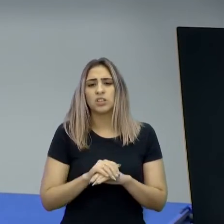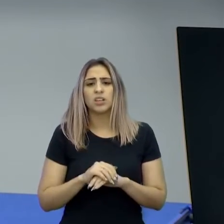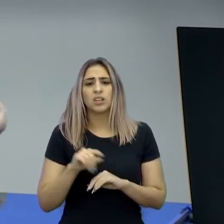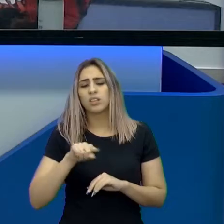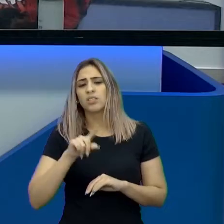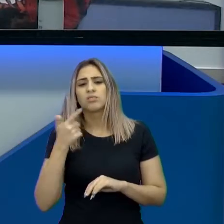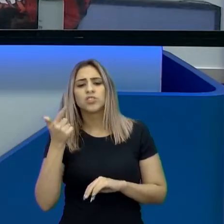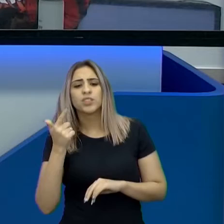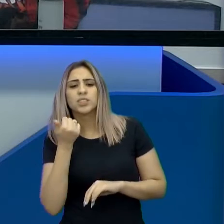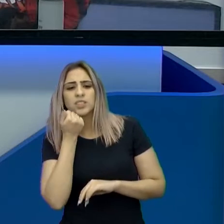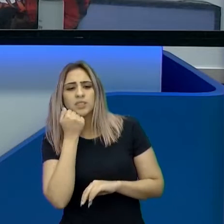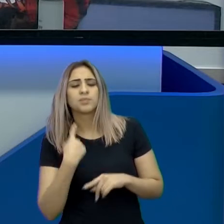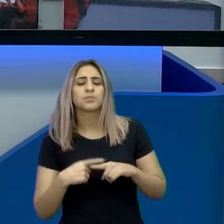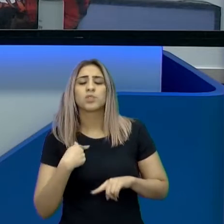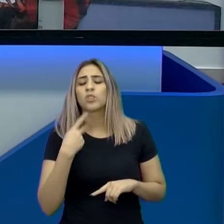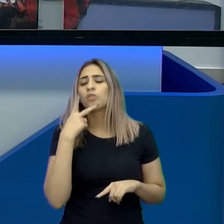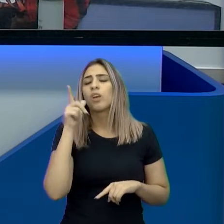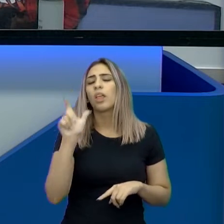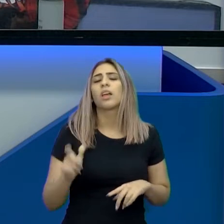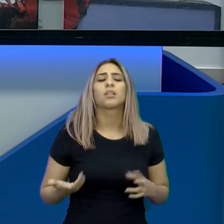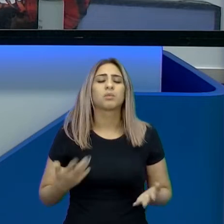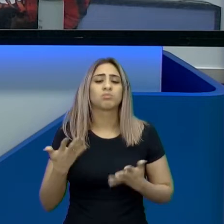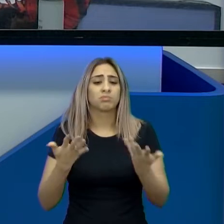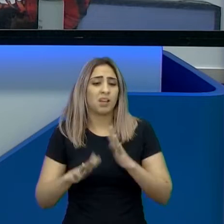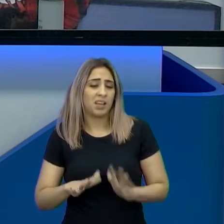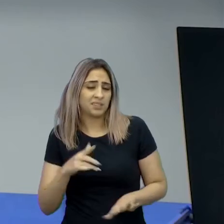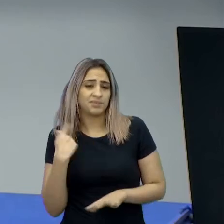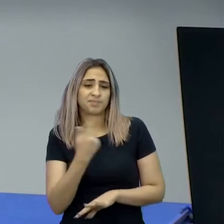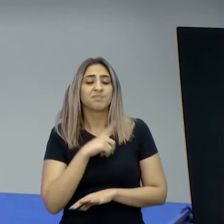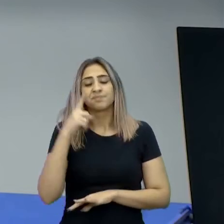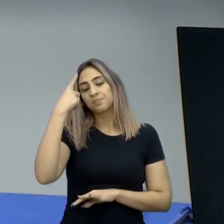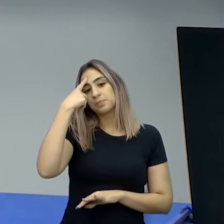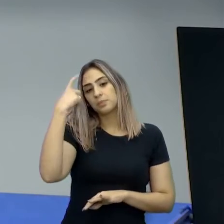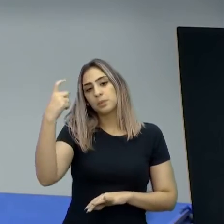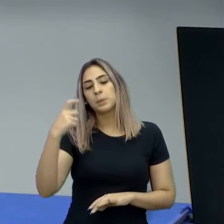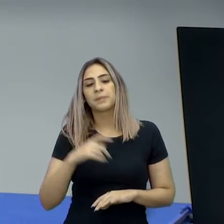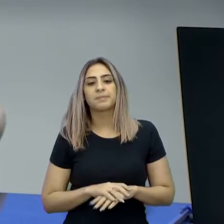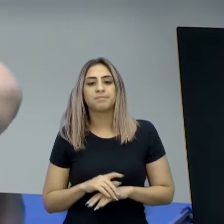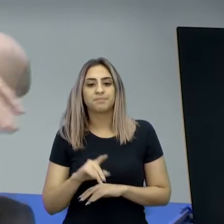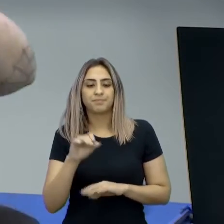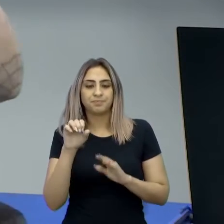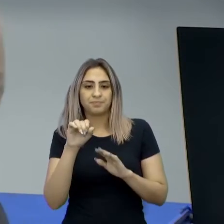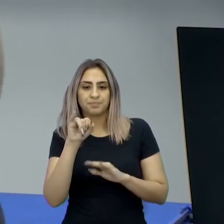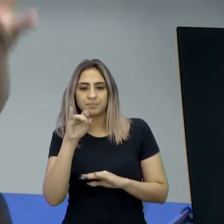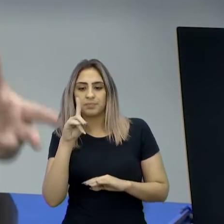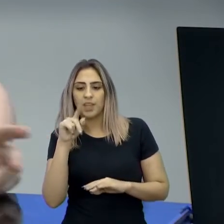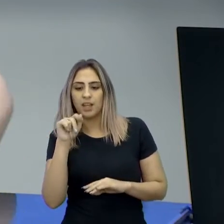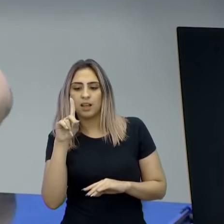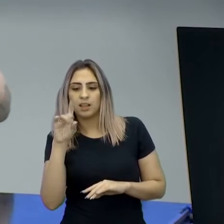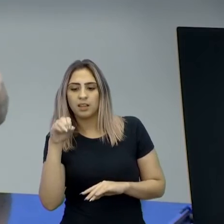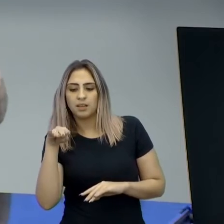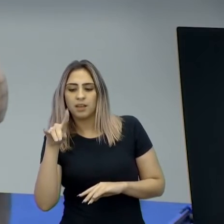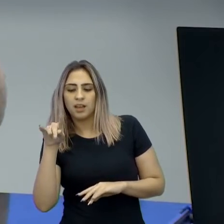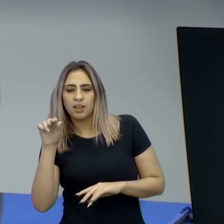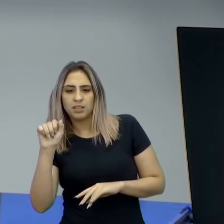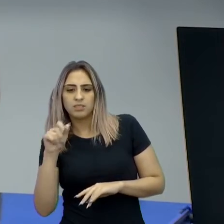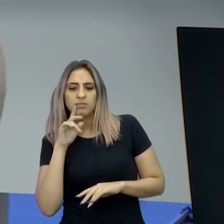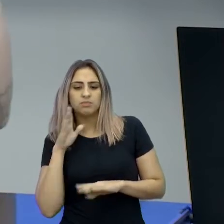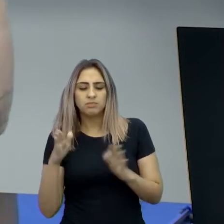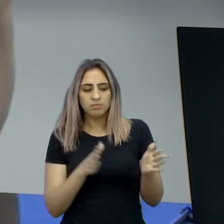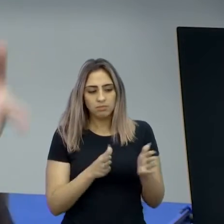cientistas, né? E por que eu estou falando isso? Porque às vezes a gente tem uma ideia de que a Idade Média foi o período das trevas,